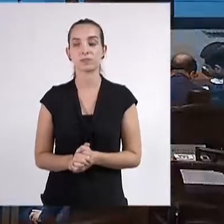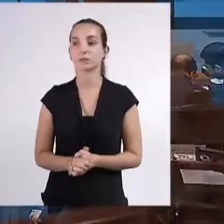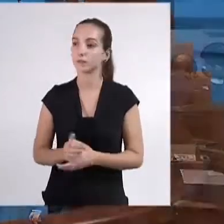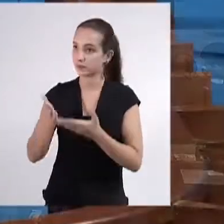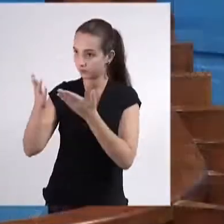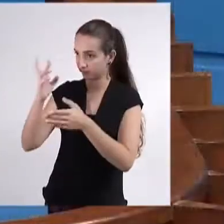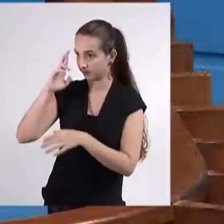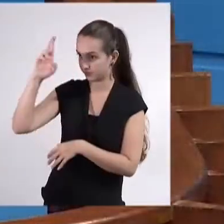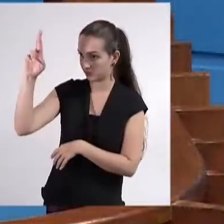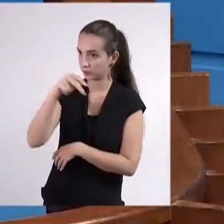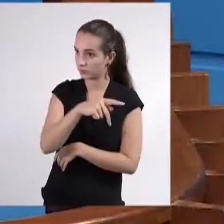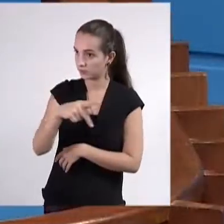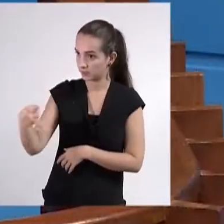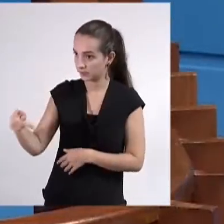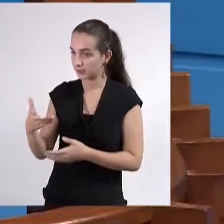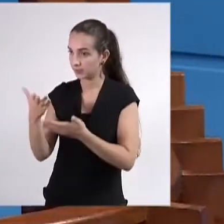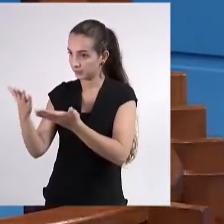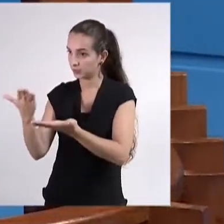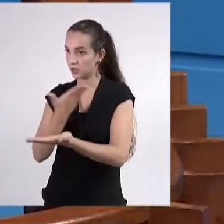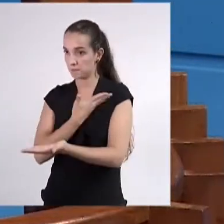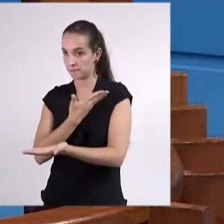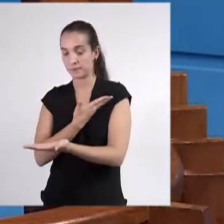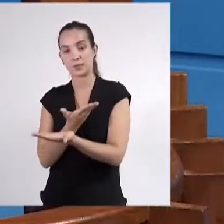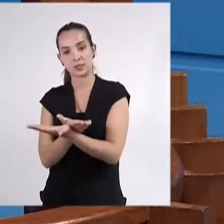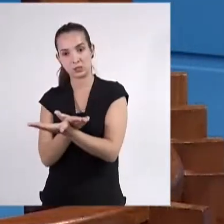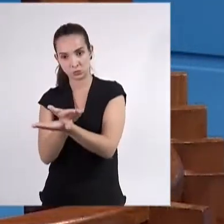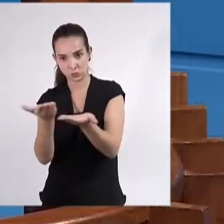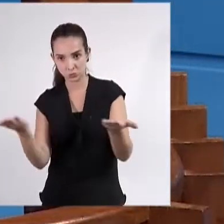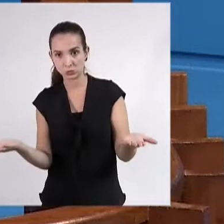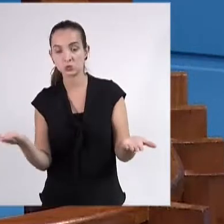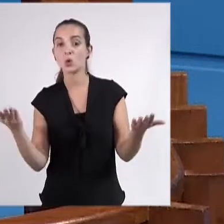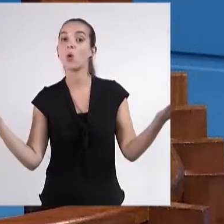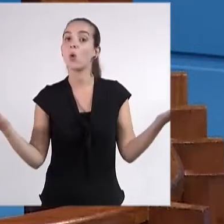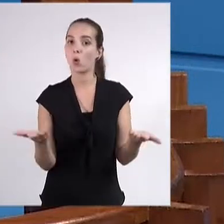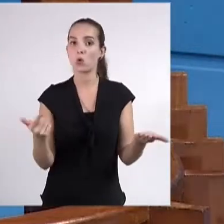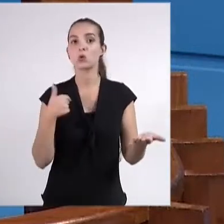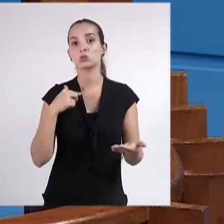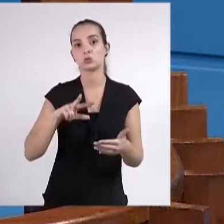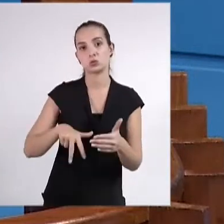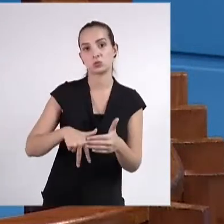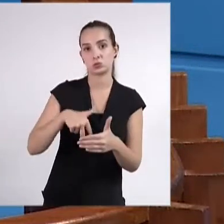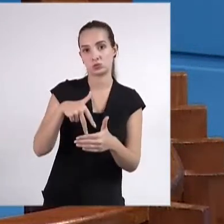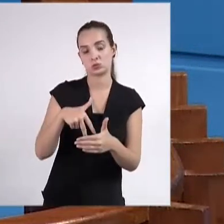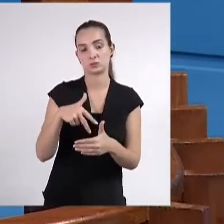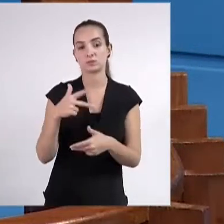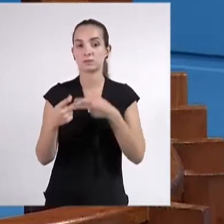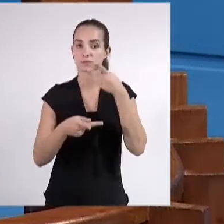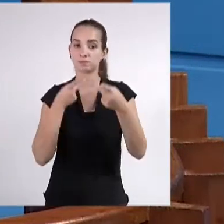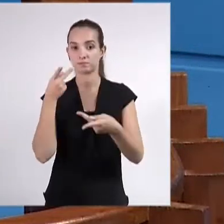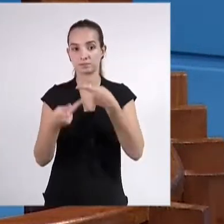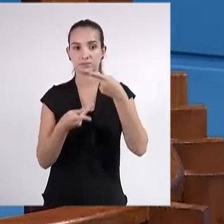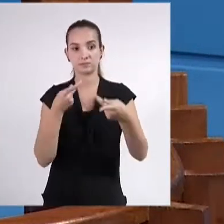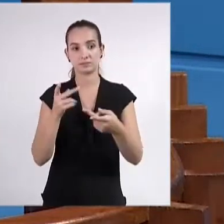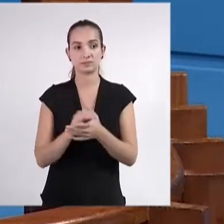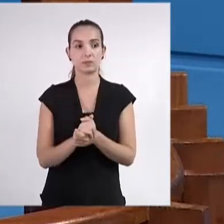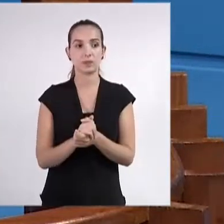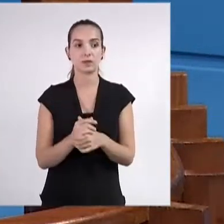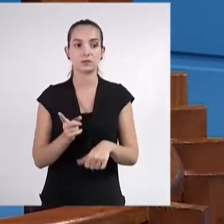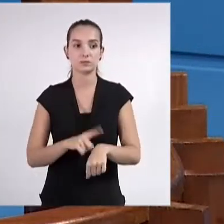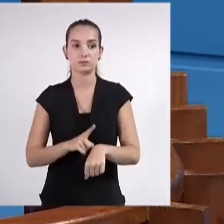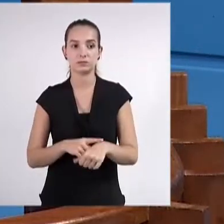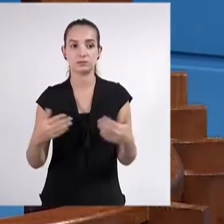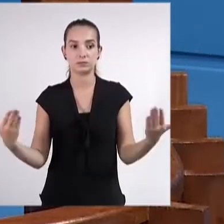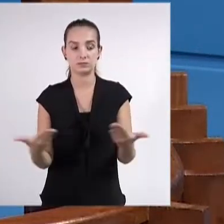Senhor presidente, nobres colegas, hoje subo a essa tribuna utilizando desse